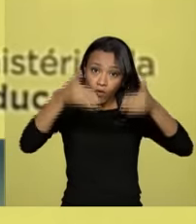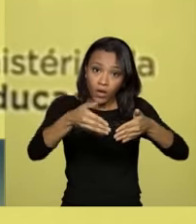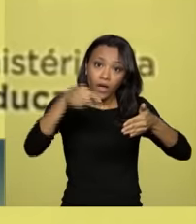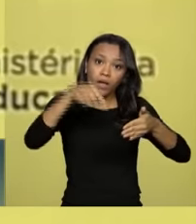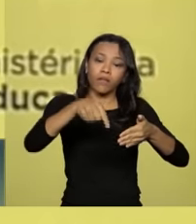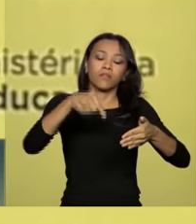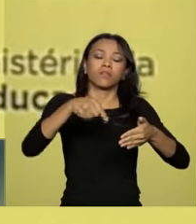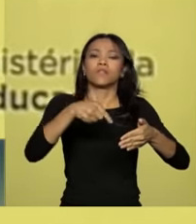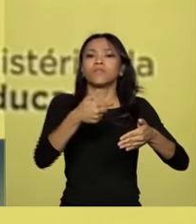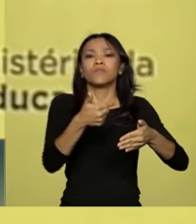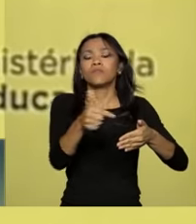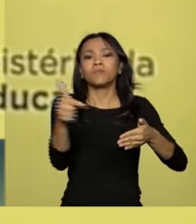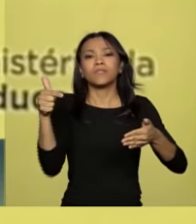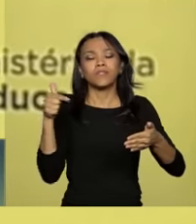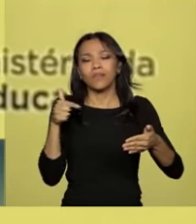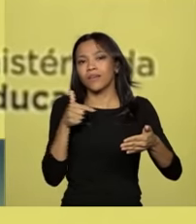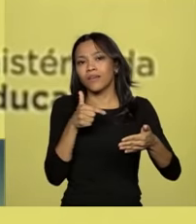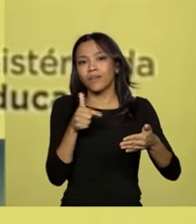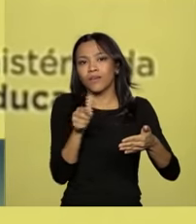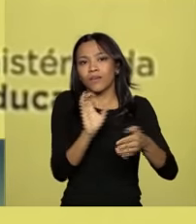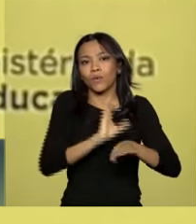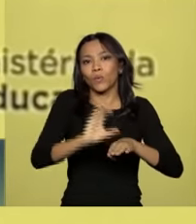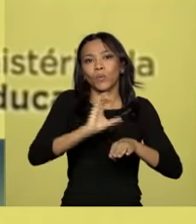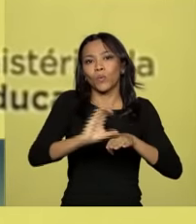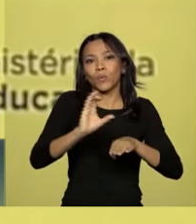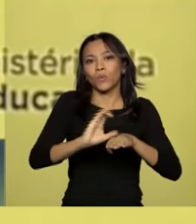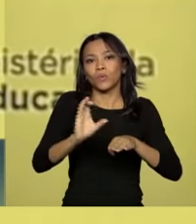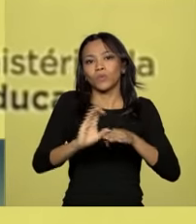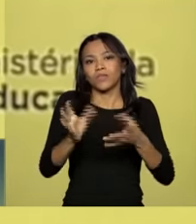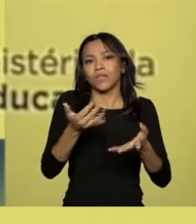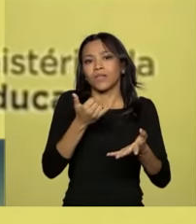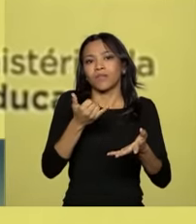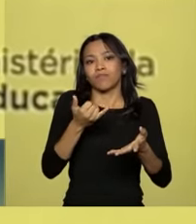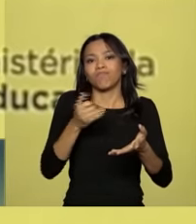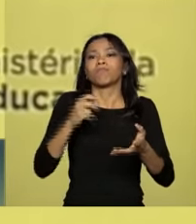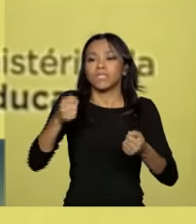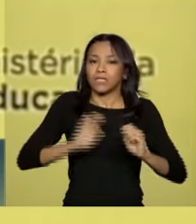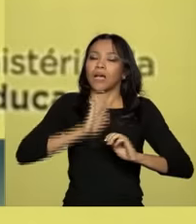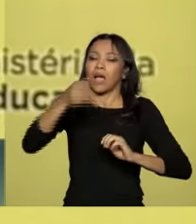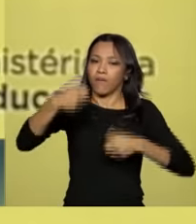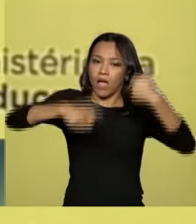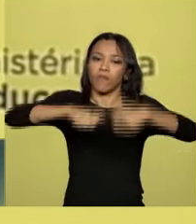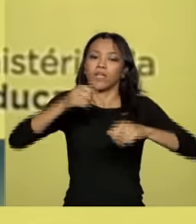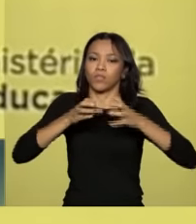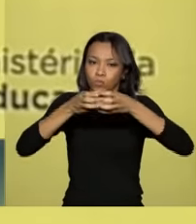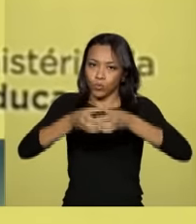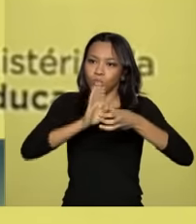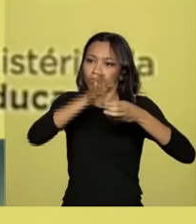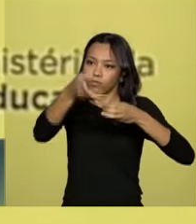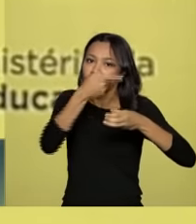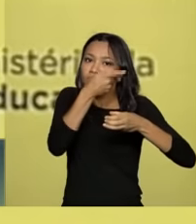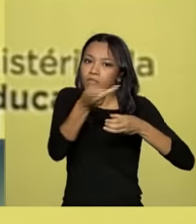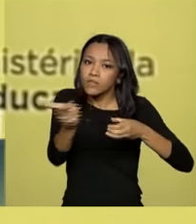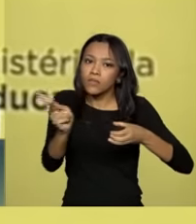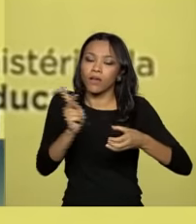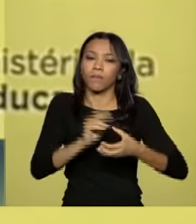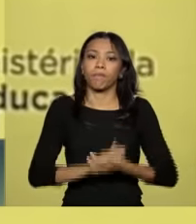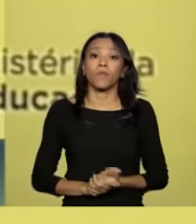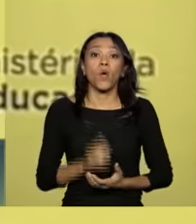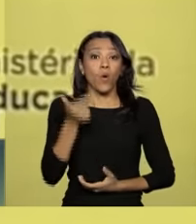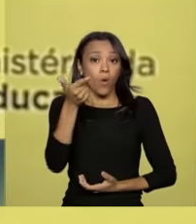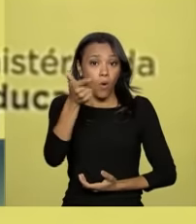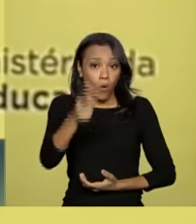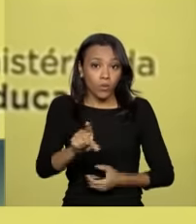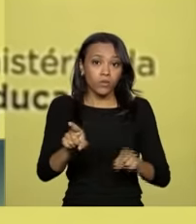haver nenhum curso com dispensa de avaliação in loco, né? Com relação